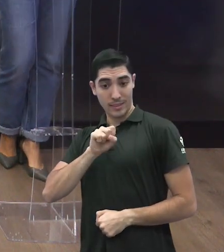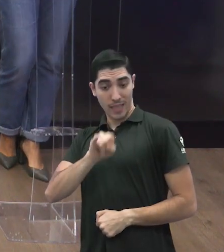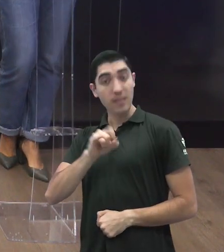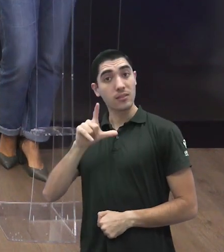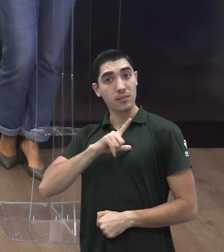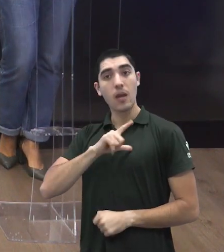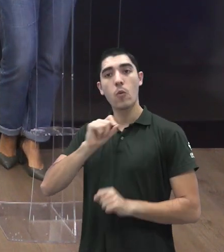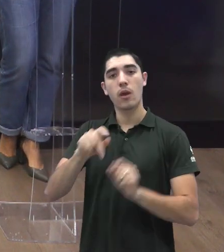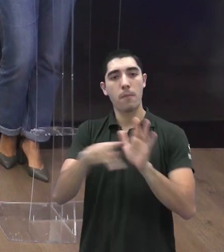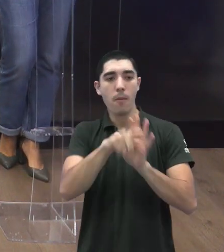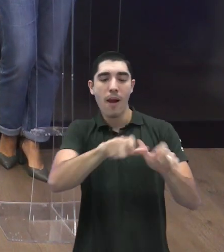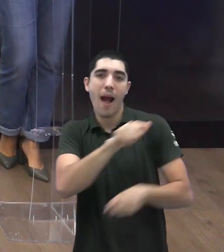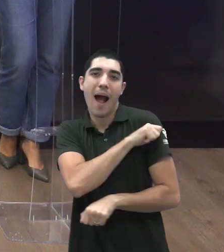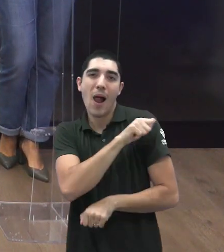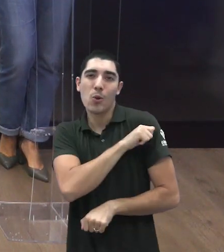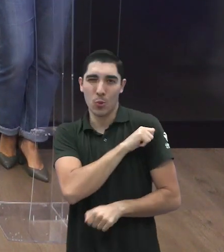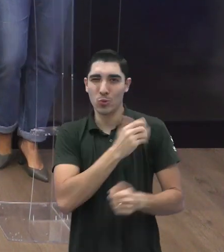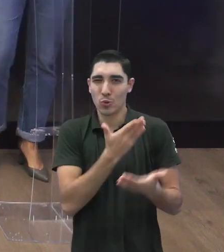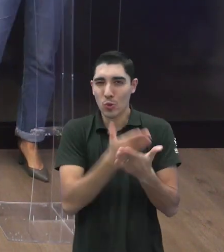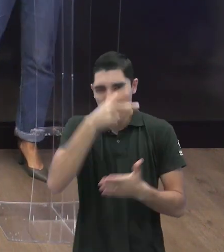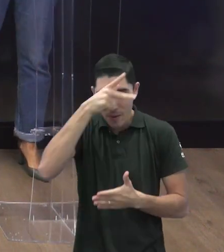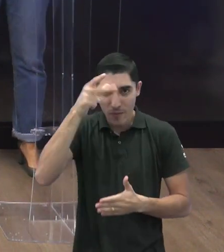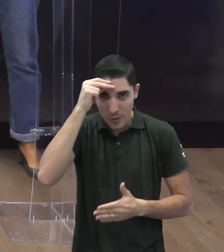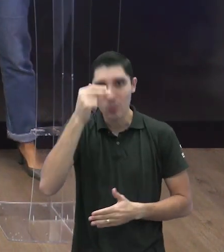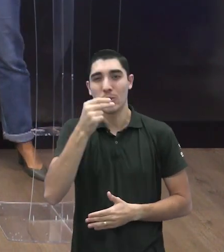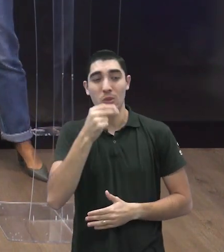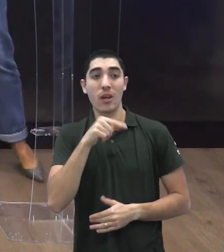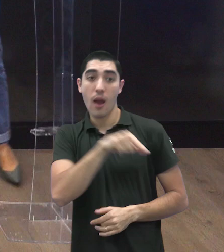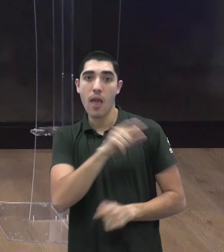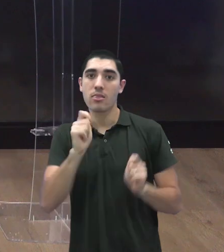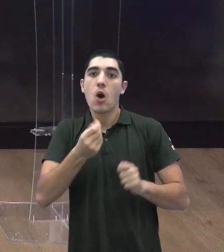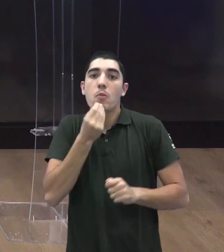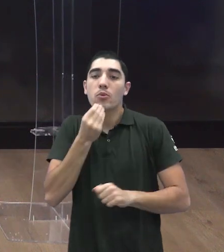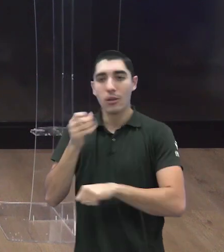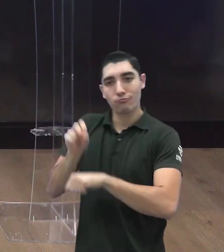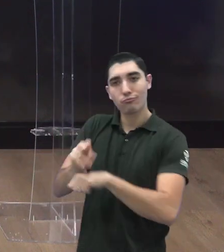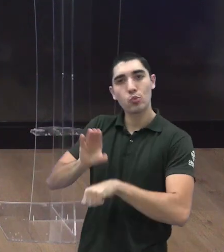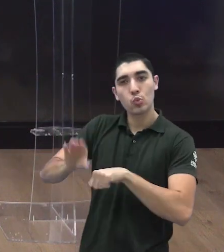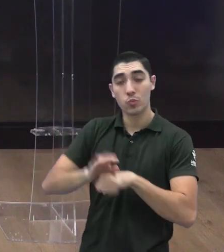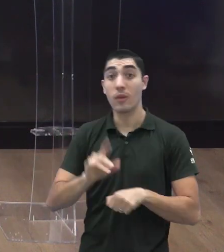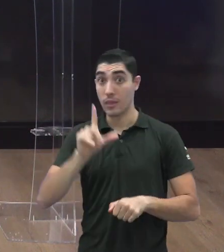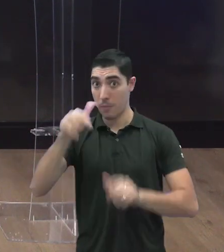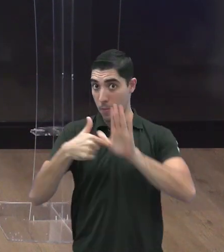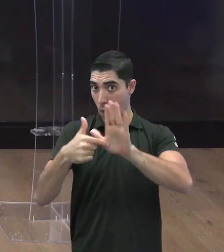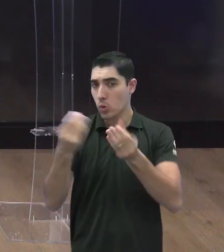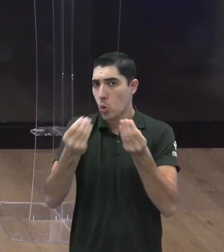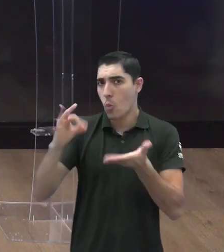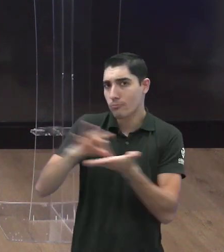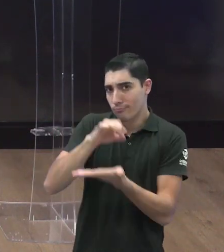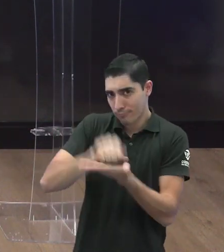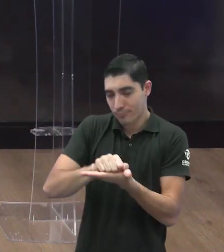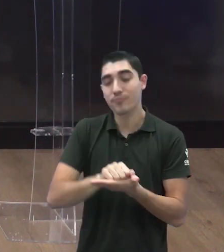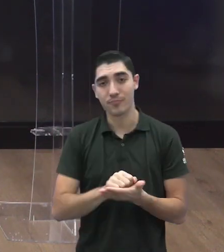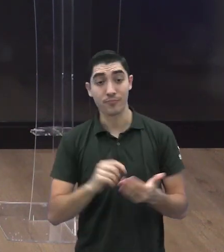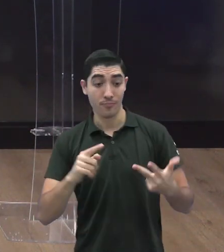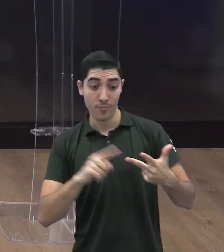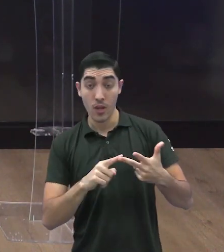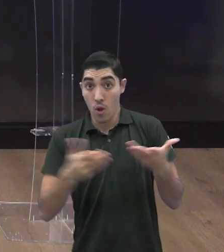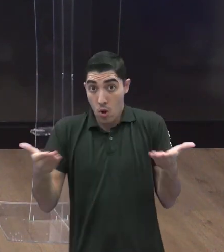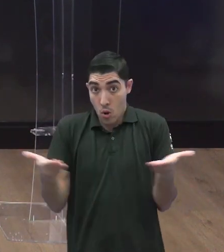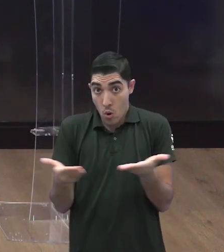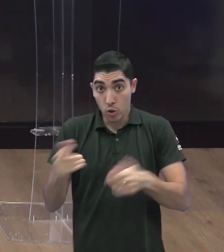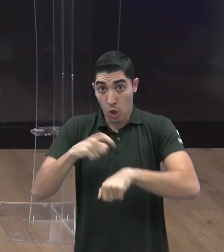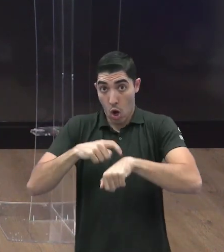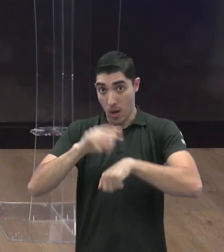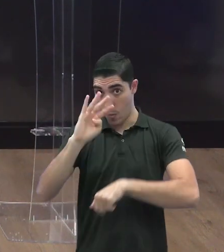da rede pública de ensino. Daqui a pouco a gente vai mostrar os detalhes de como se inscrever. E hoje, a partir das 4 horas da